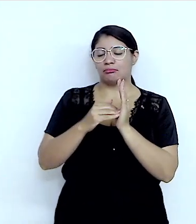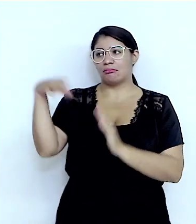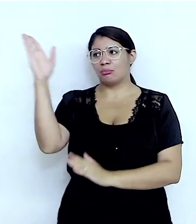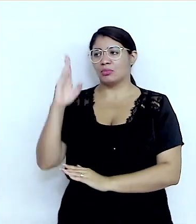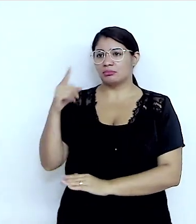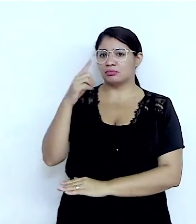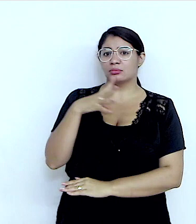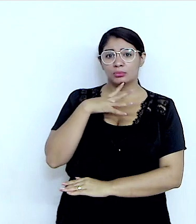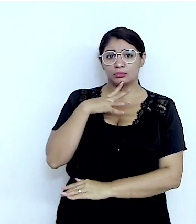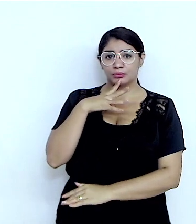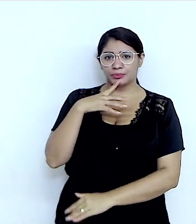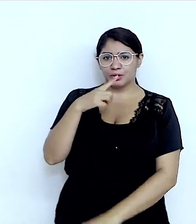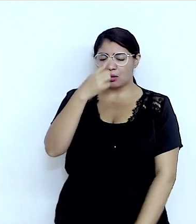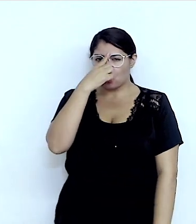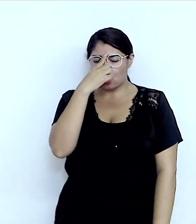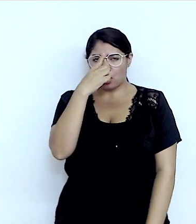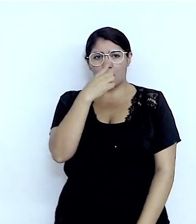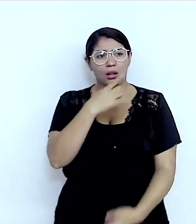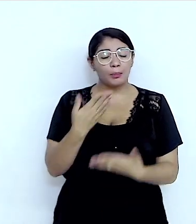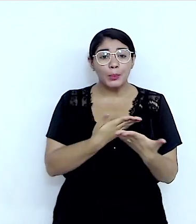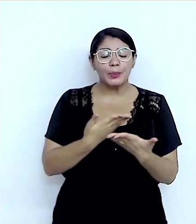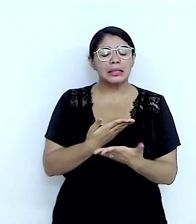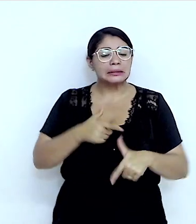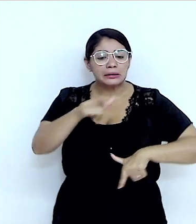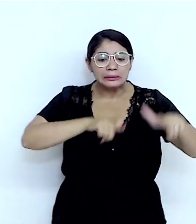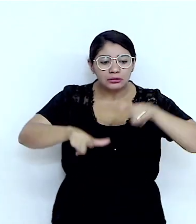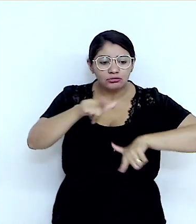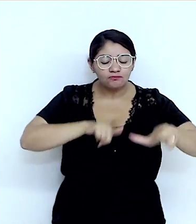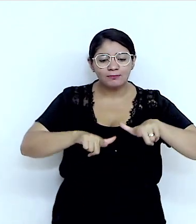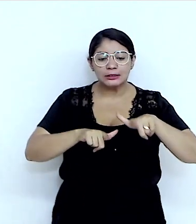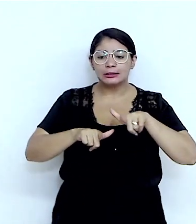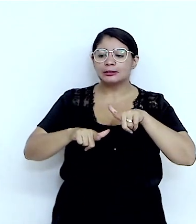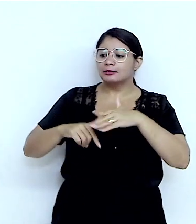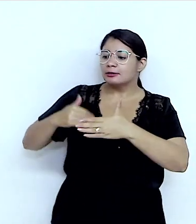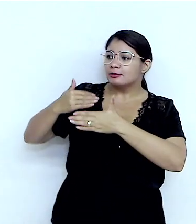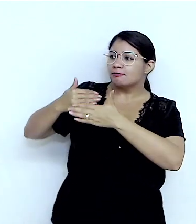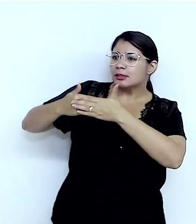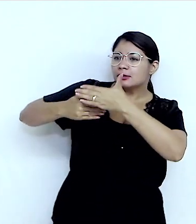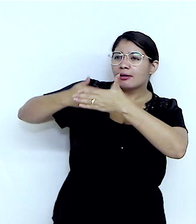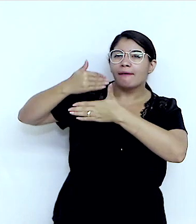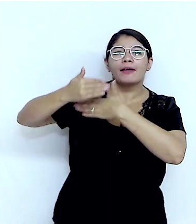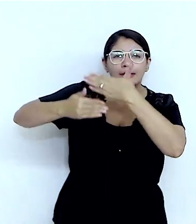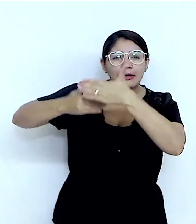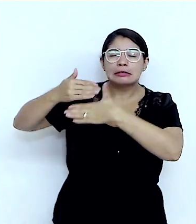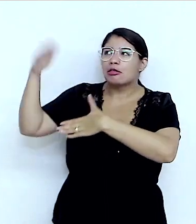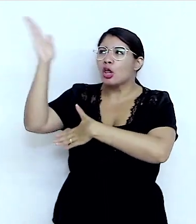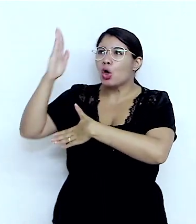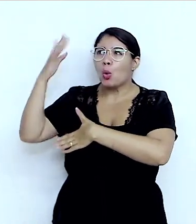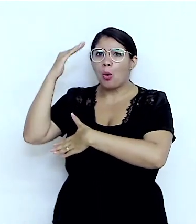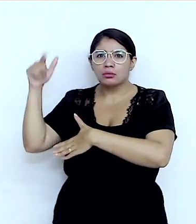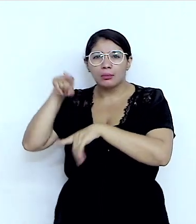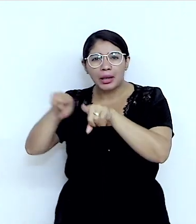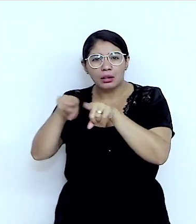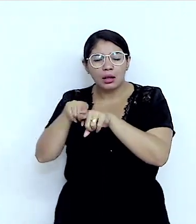Então nós temos trabalhado muito nesse sentido porque na medida em que se desenvolve uma imagem do Brasil na Índia